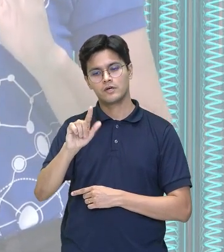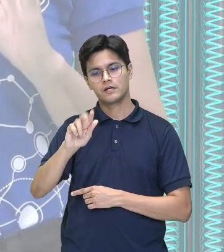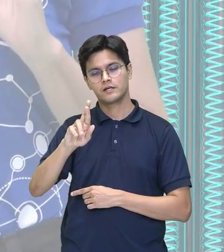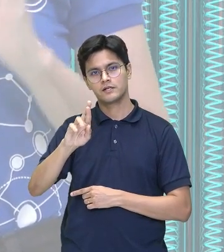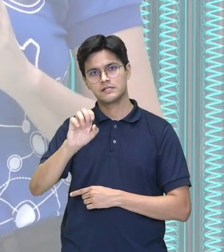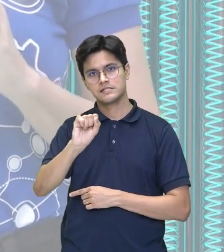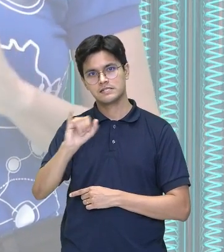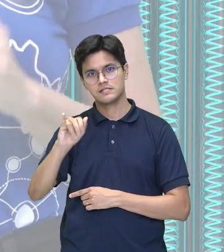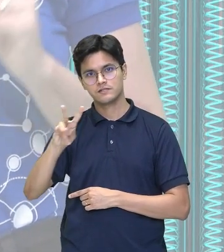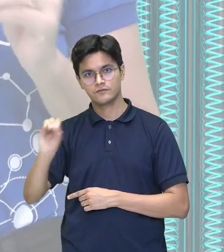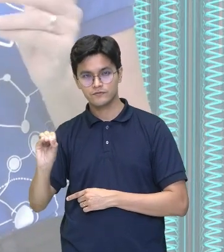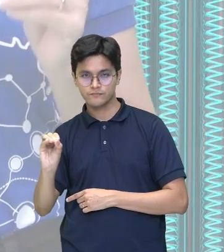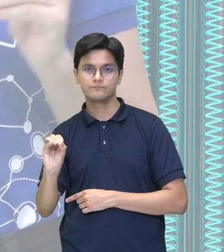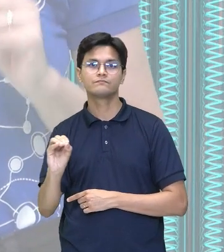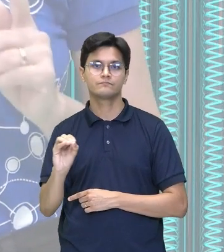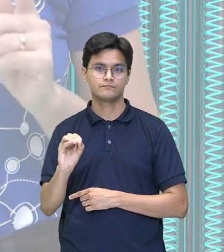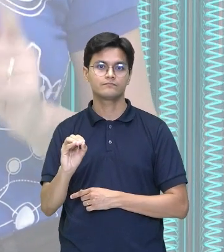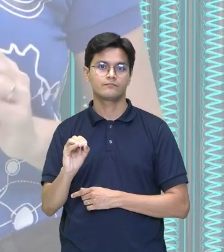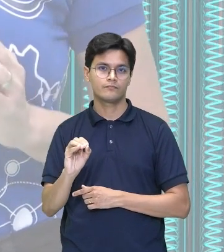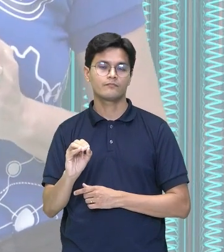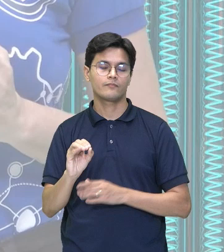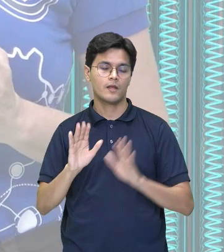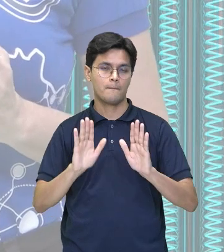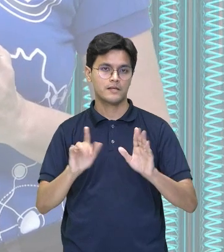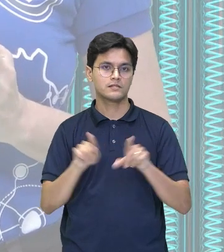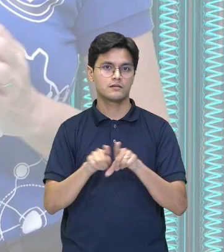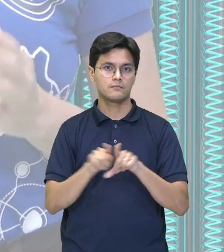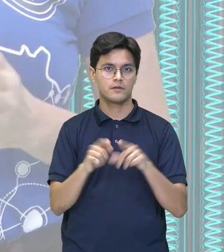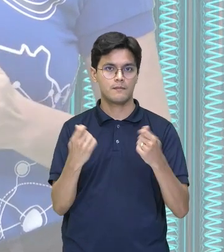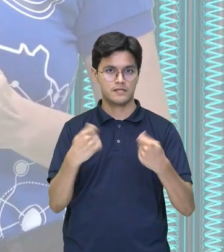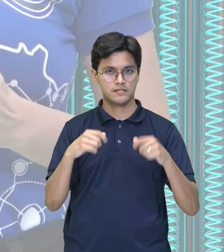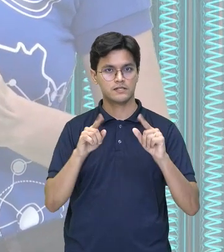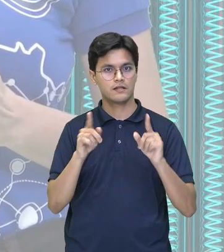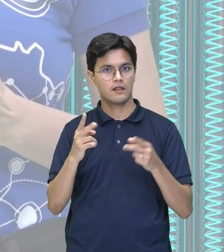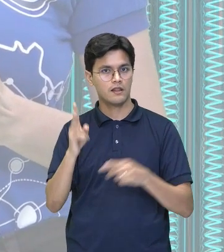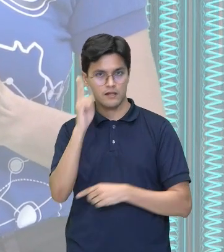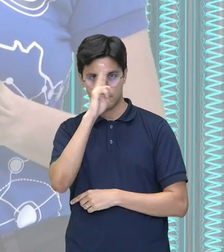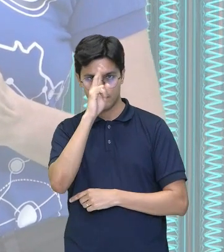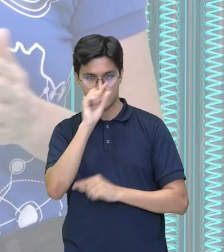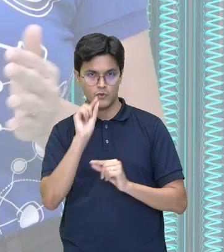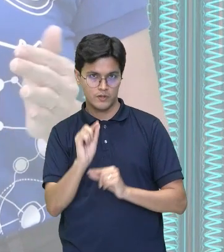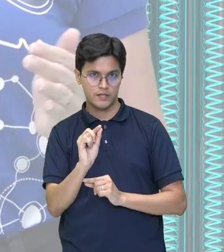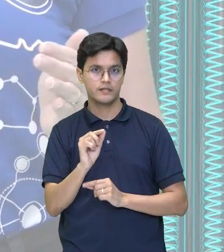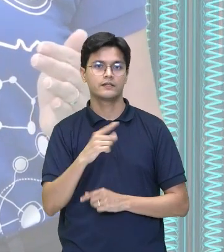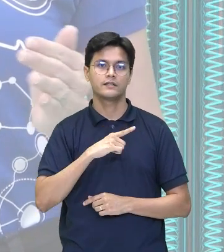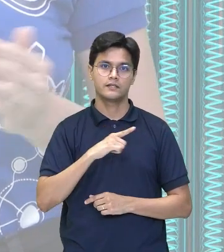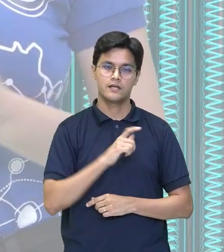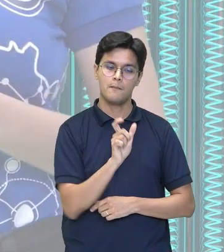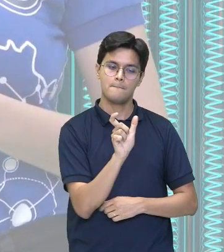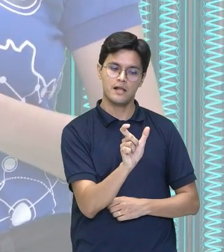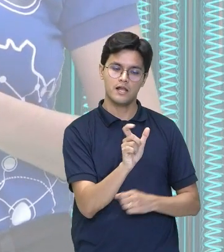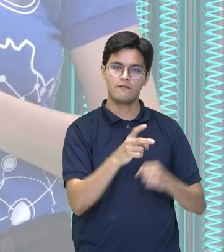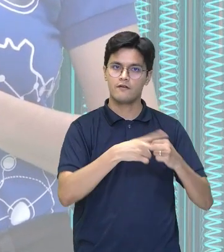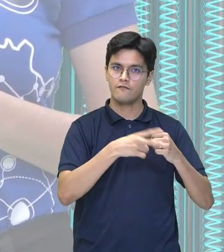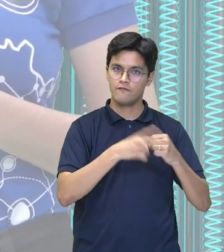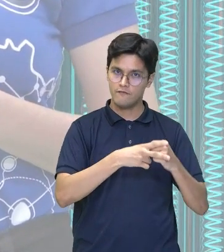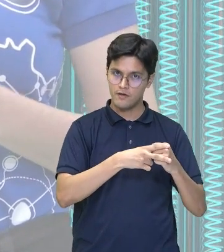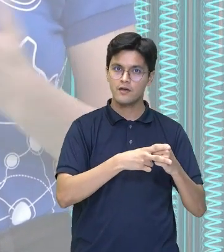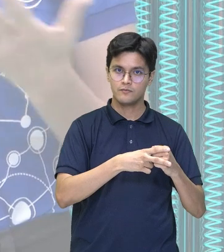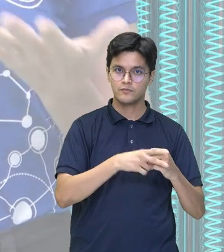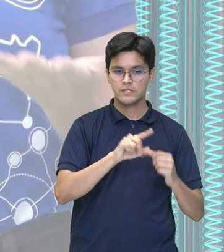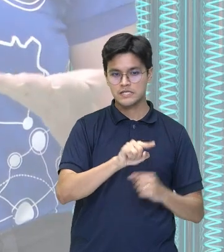Só lembrar que tem um not, tem que ficar lá naquela posição que a gente já viu, logo depois do verbo to be e antes do verbo